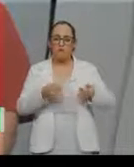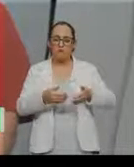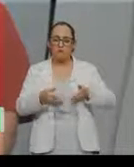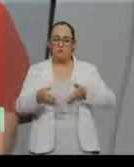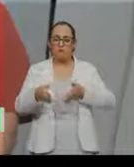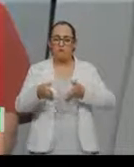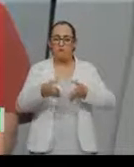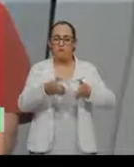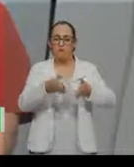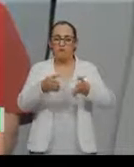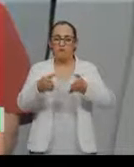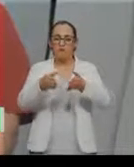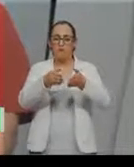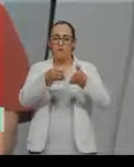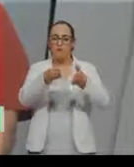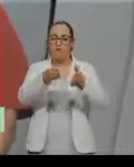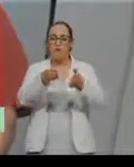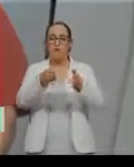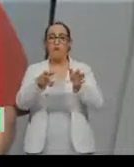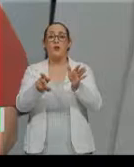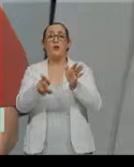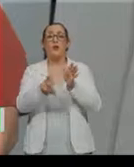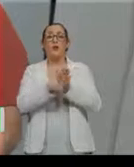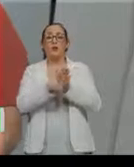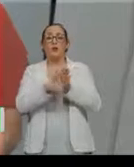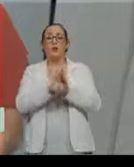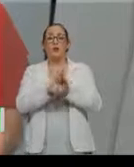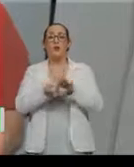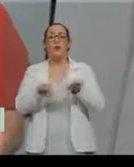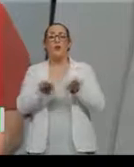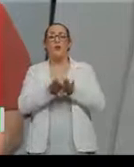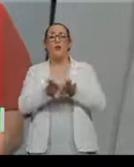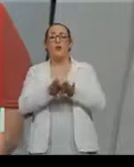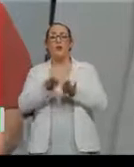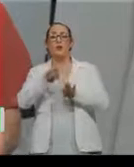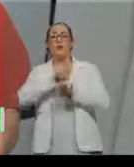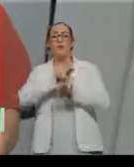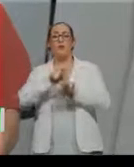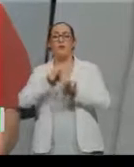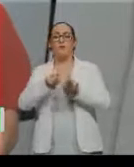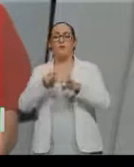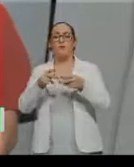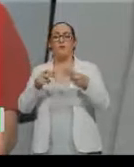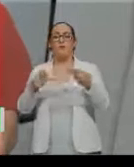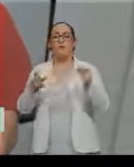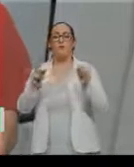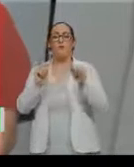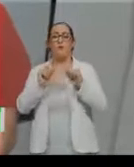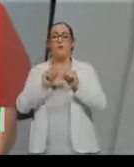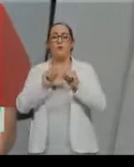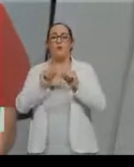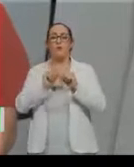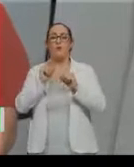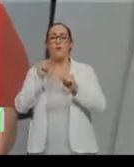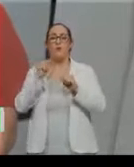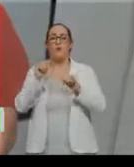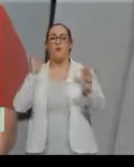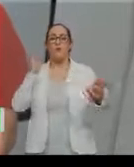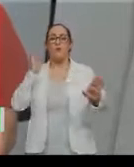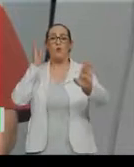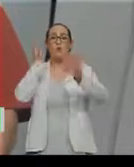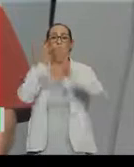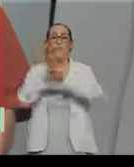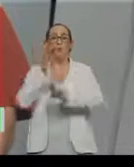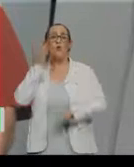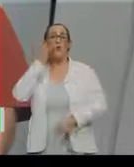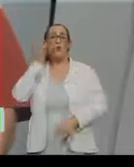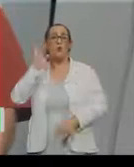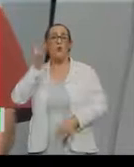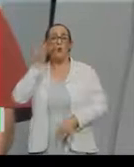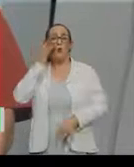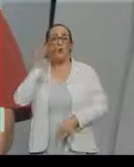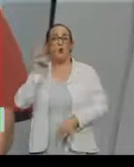centro-oeste. Uma das maiores ações das monções é a descoberta de ouro naquela